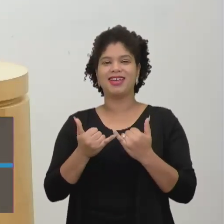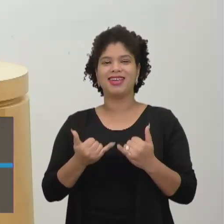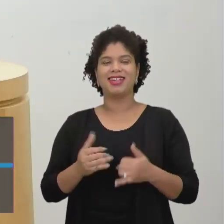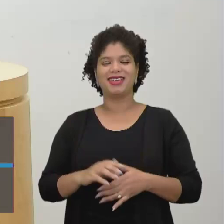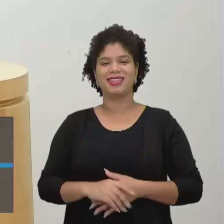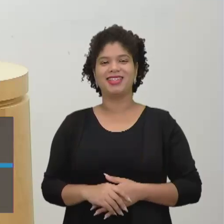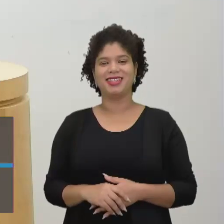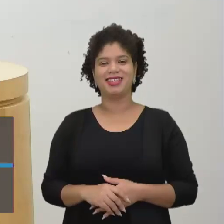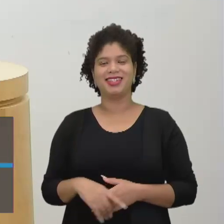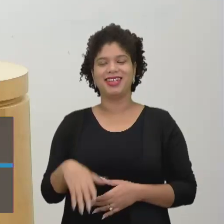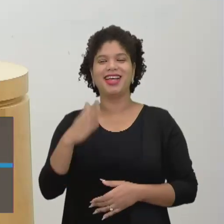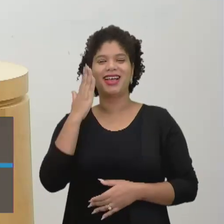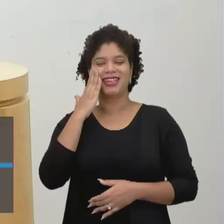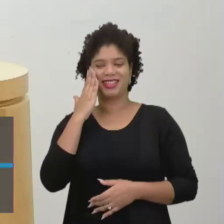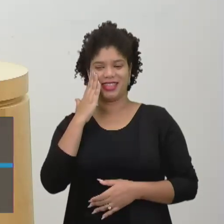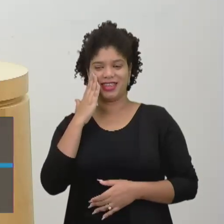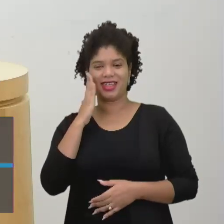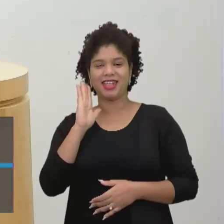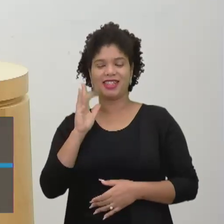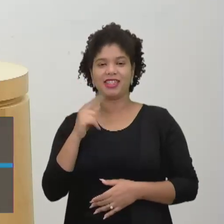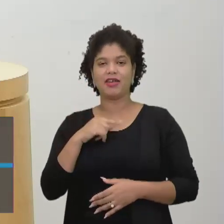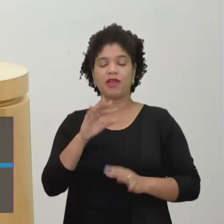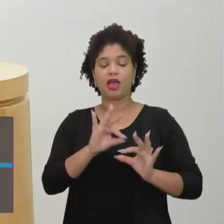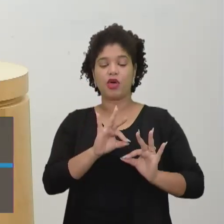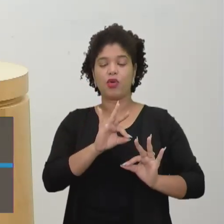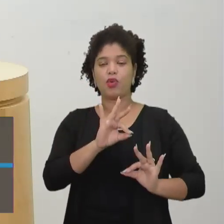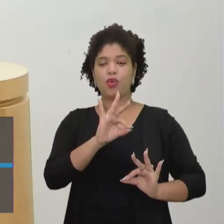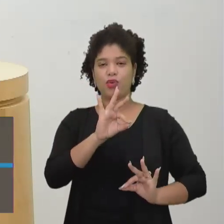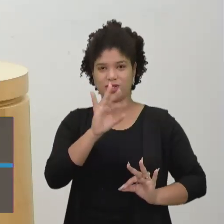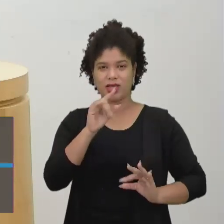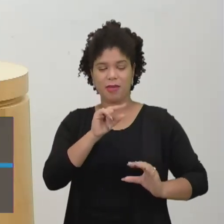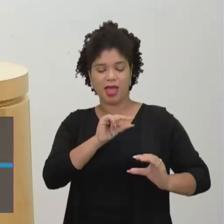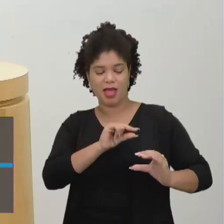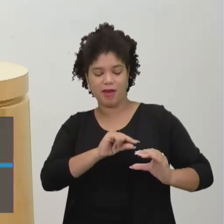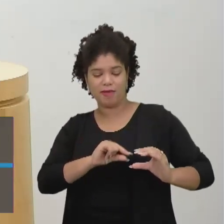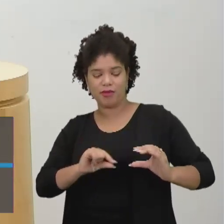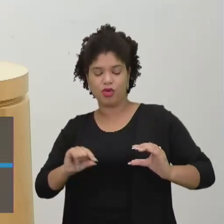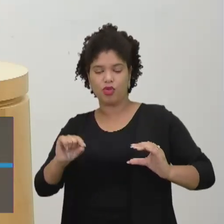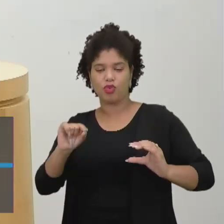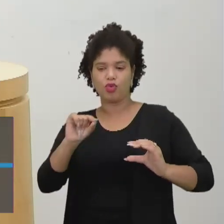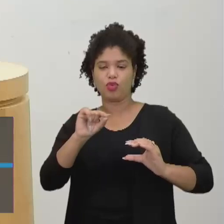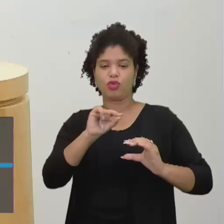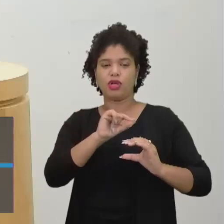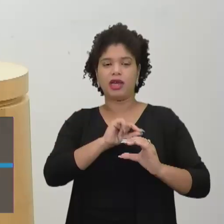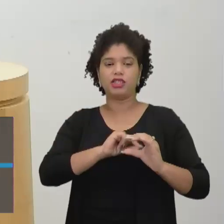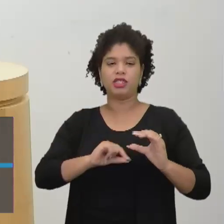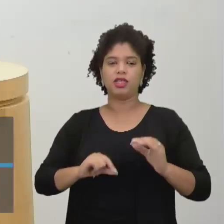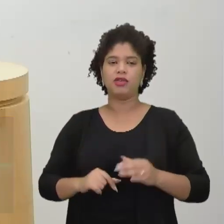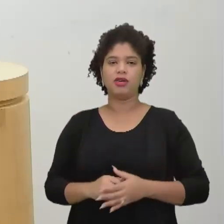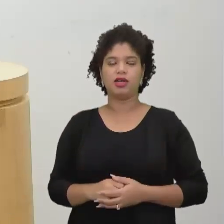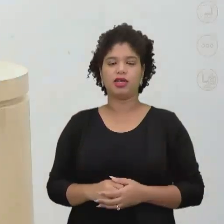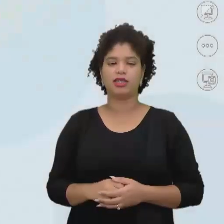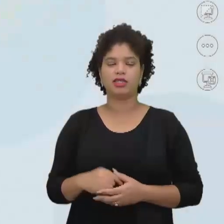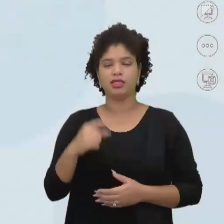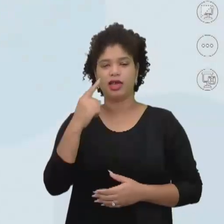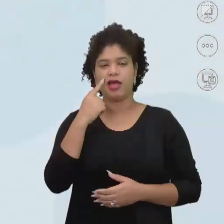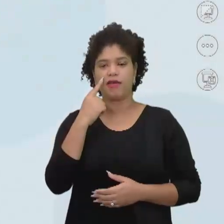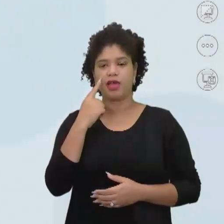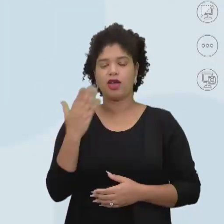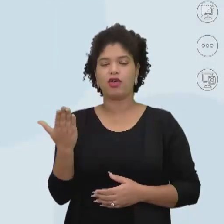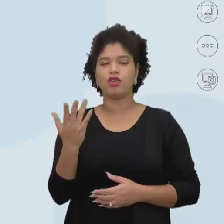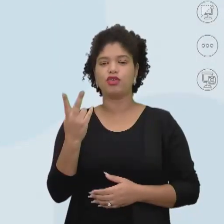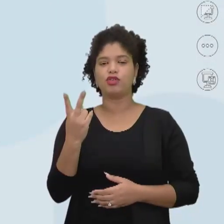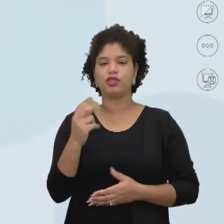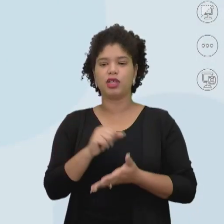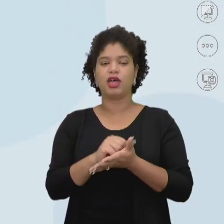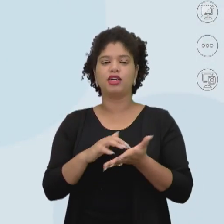Então tá bom. Então eu já sei o quê? Eu já sei o comprimento daquela voltinha ali, ó, daqueles 2 cantinhos. Então vamos para a segunda parte do exercício, ó. Pode colocar para